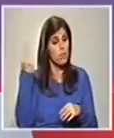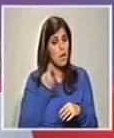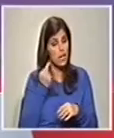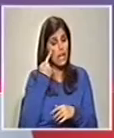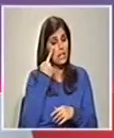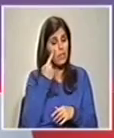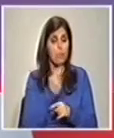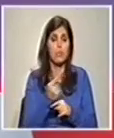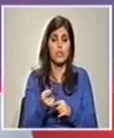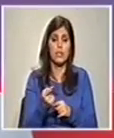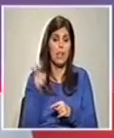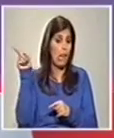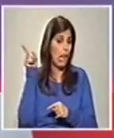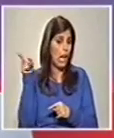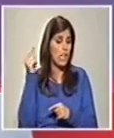lado de lá,